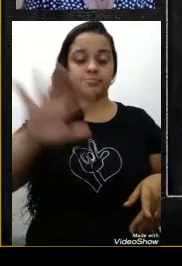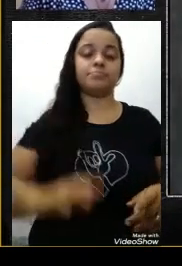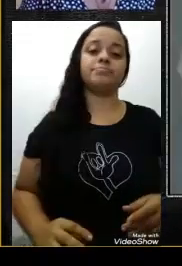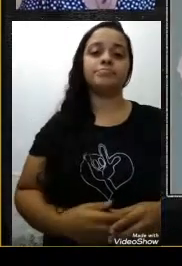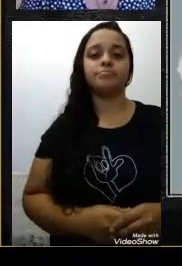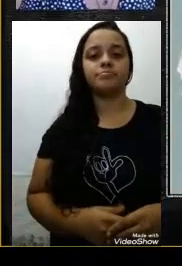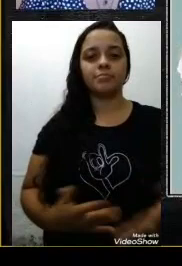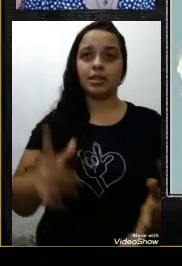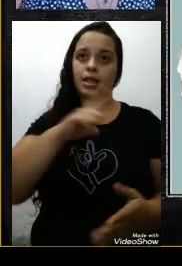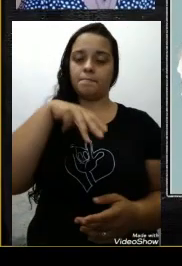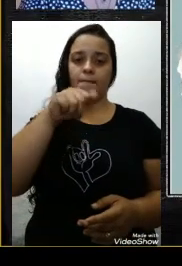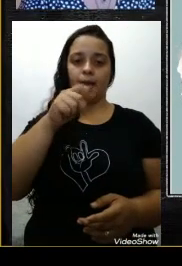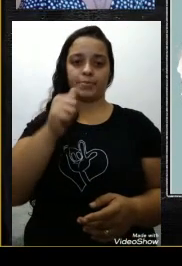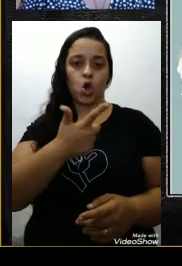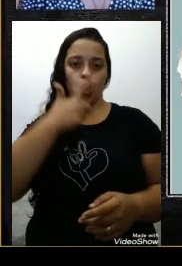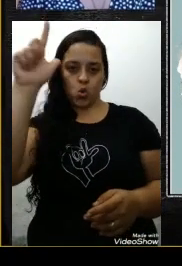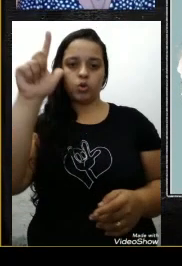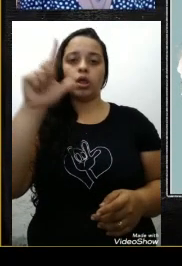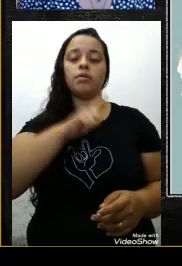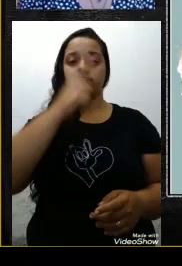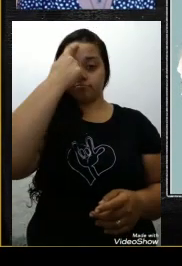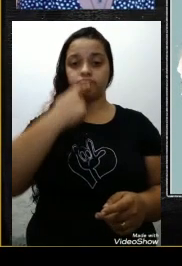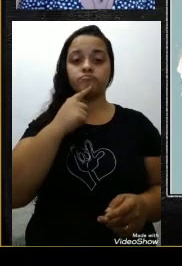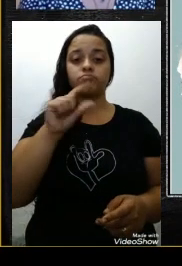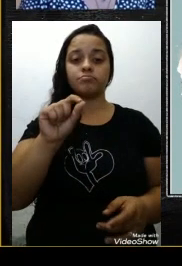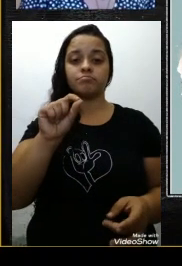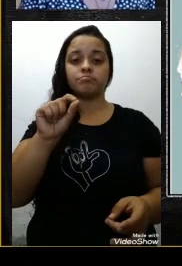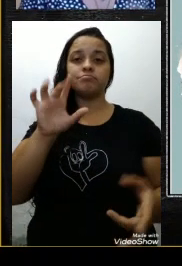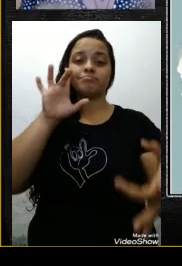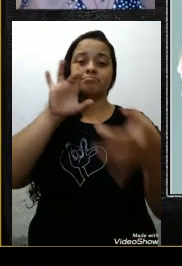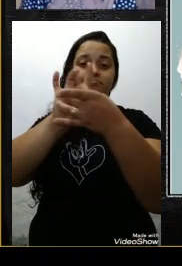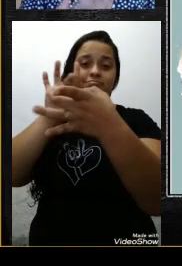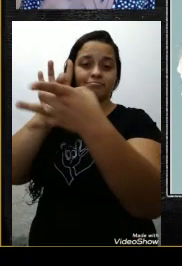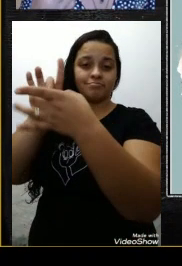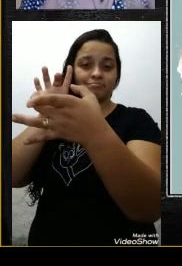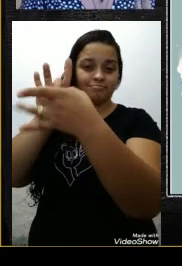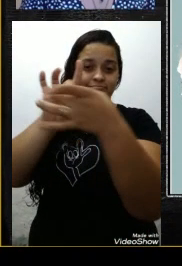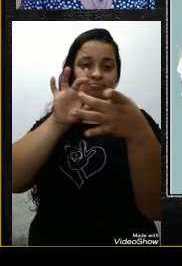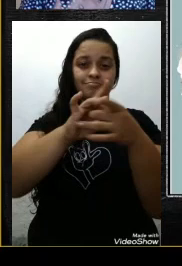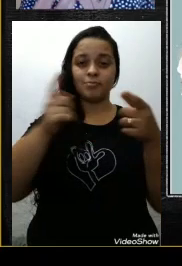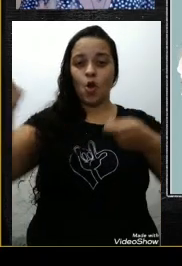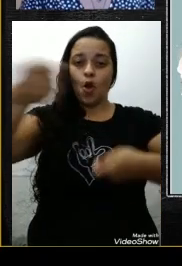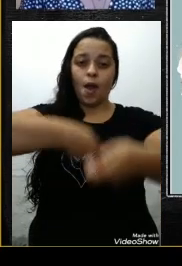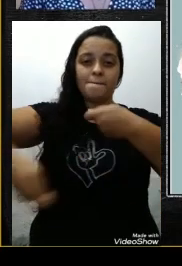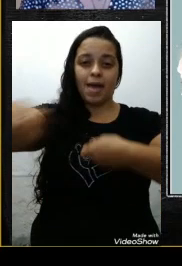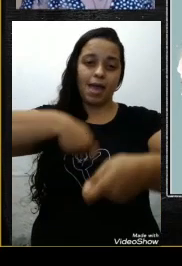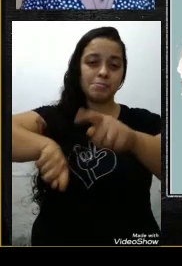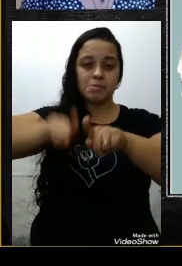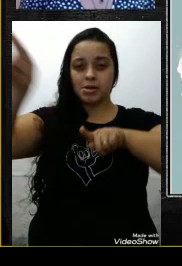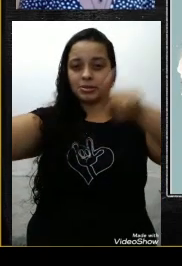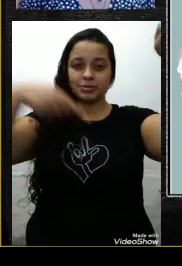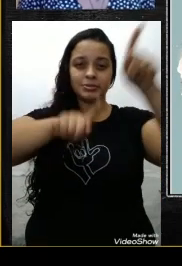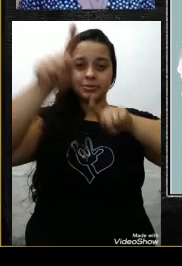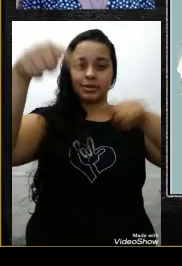Ásia. Nesse mapa, já é possível a gente observar a intricada rede comercial que